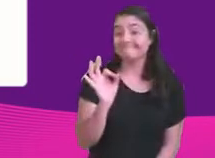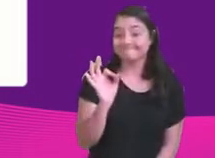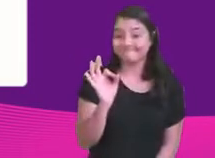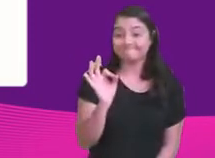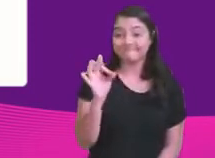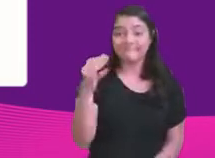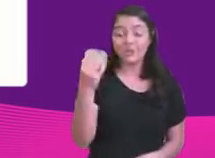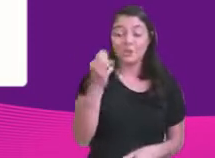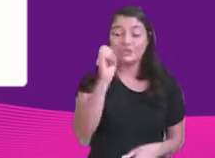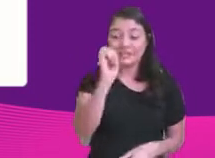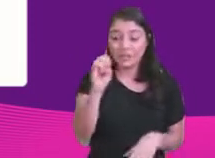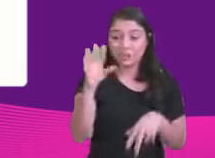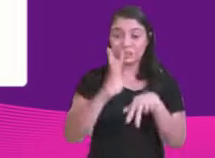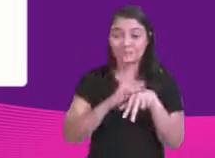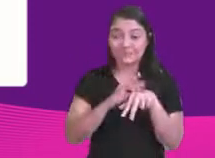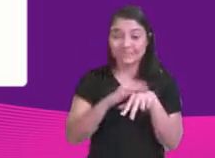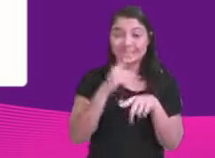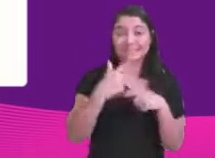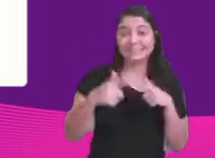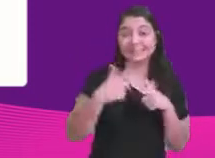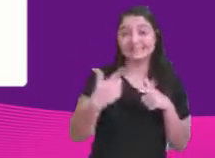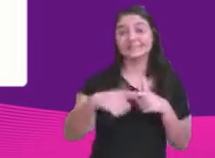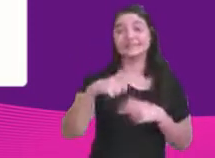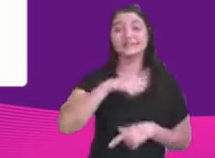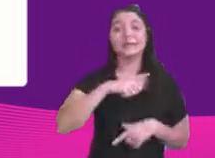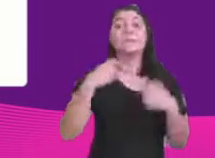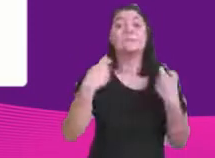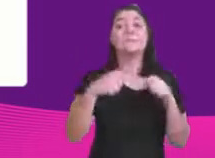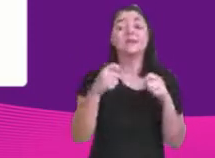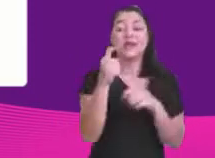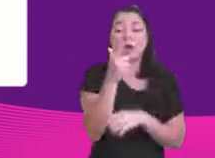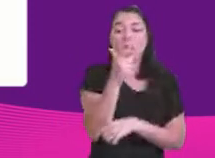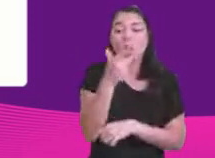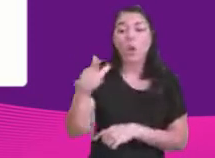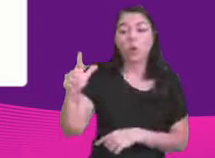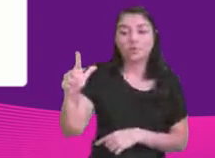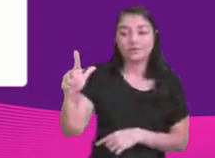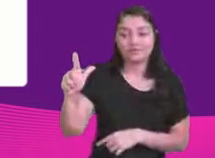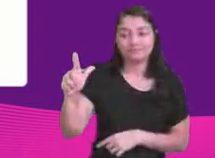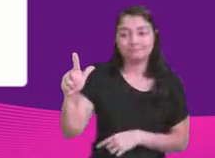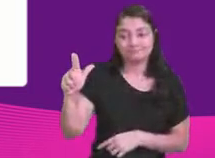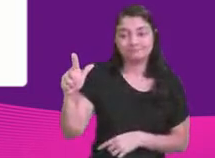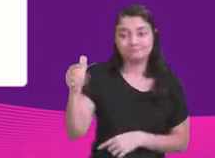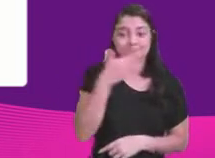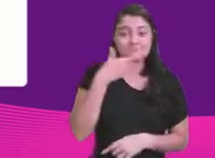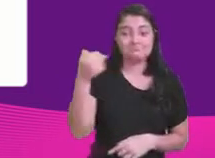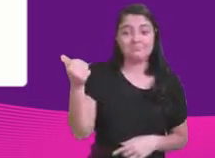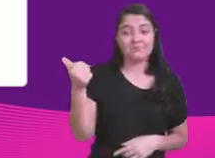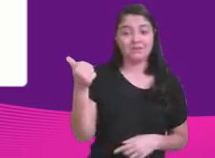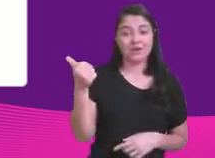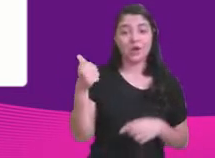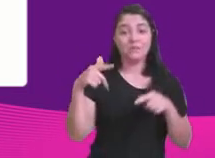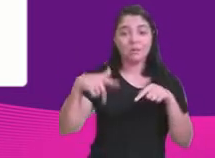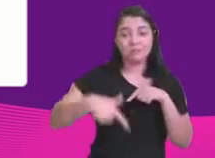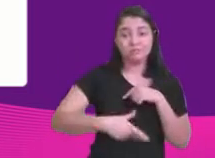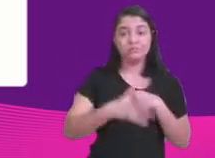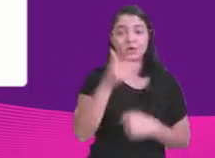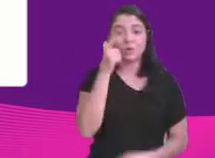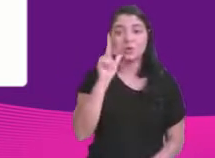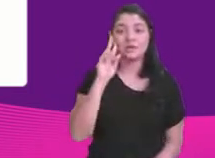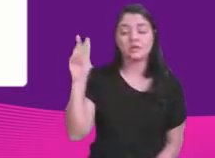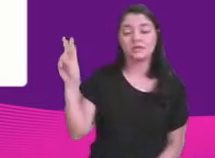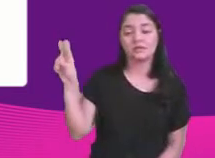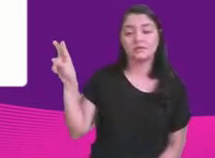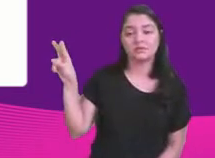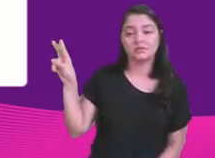pacientes são problemáticos, nós precisamos de uma outra alternativa para operar esses pacientes. E são esses os pacientes